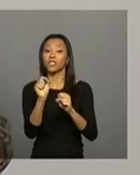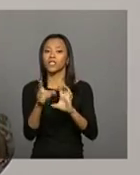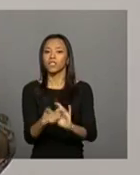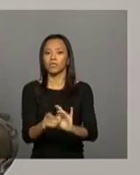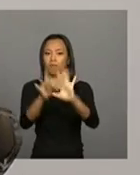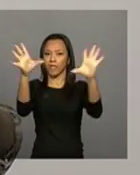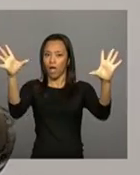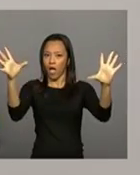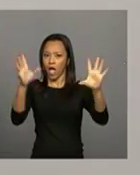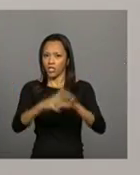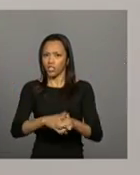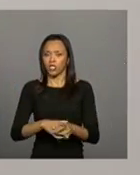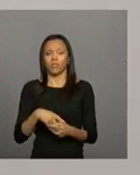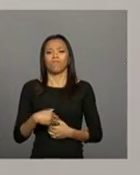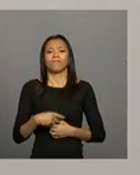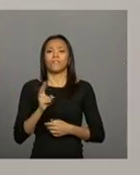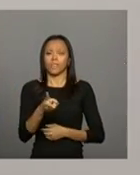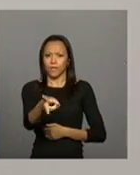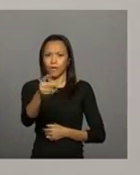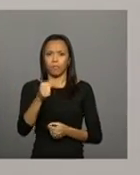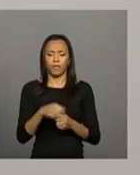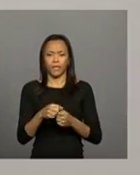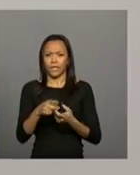liberdade. Tolerância zero